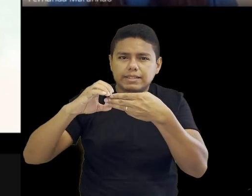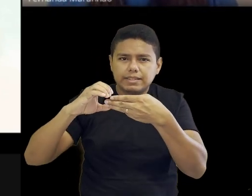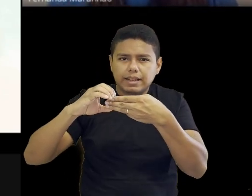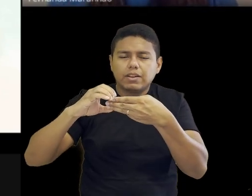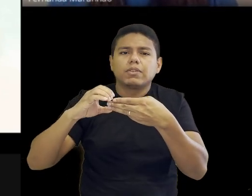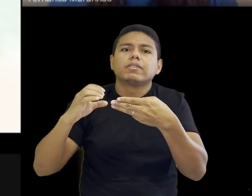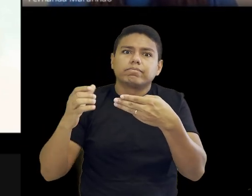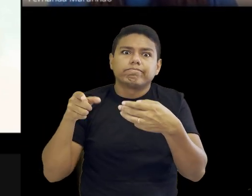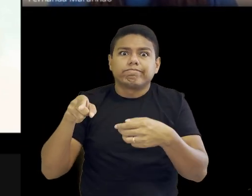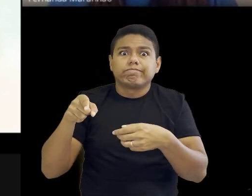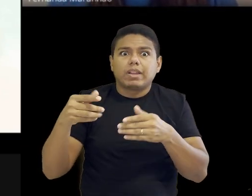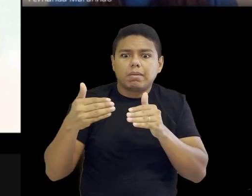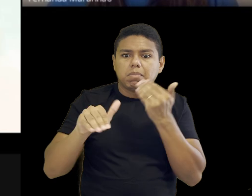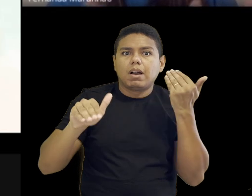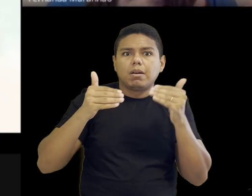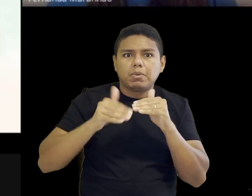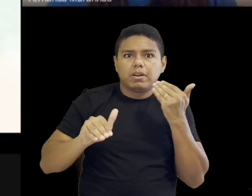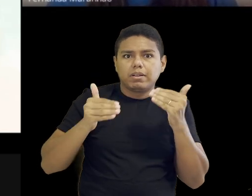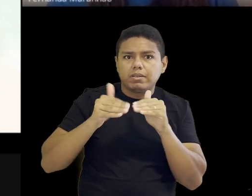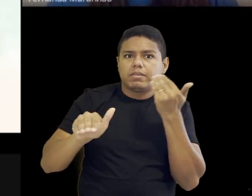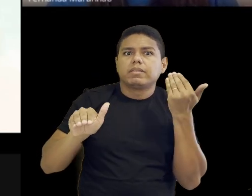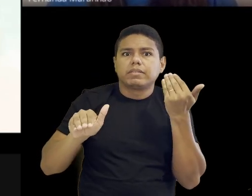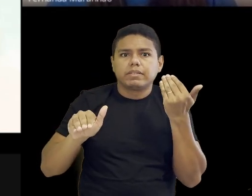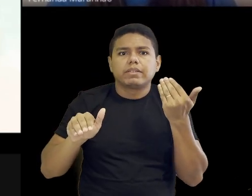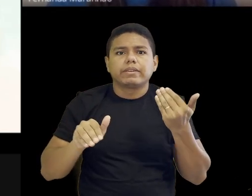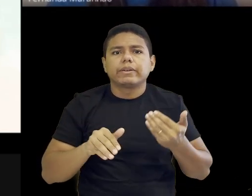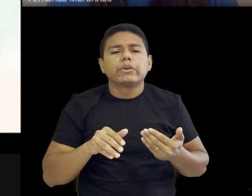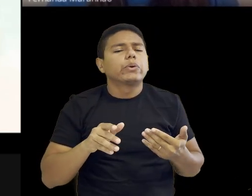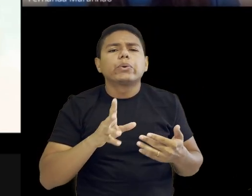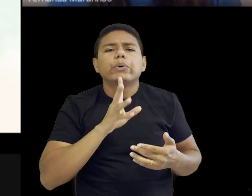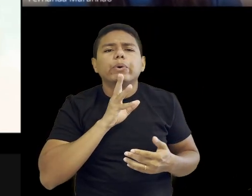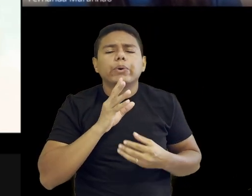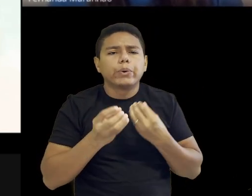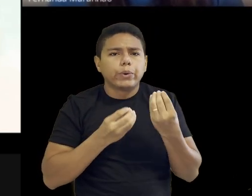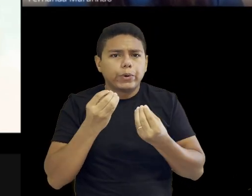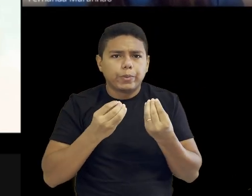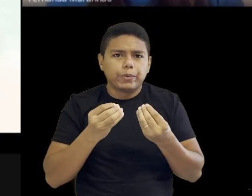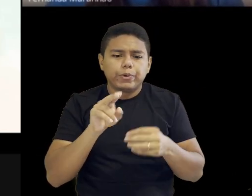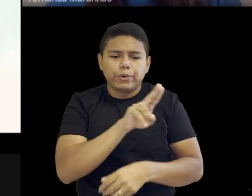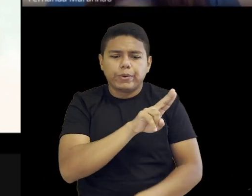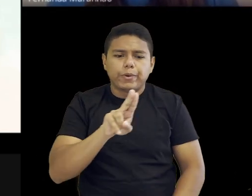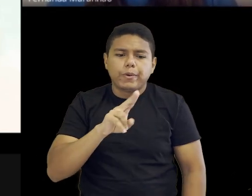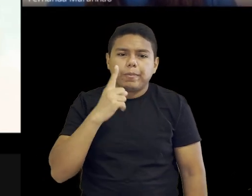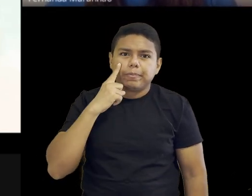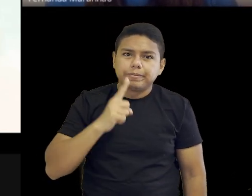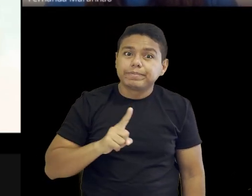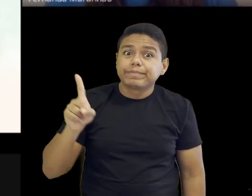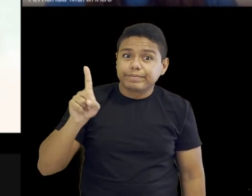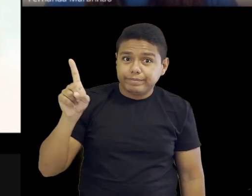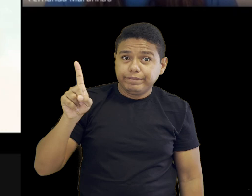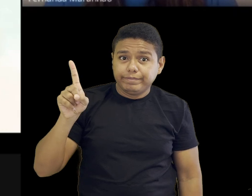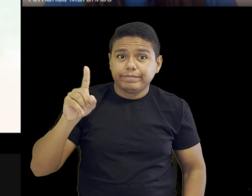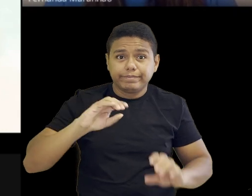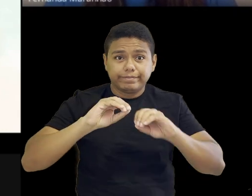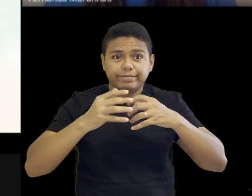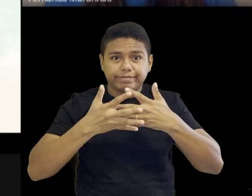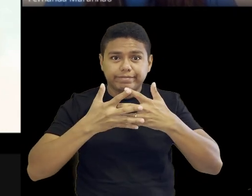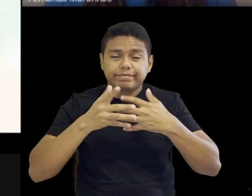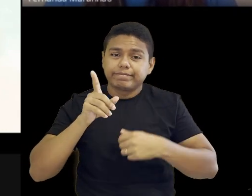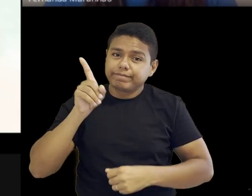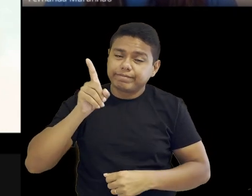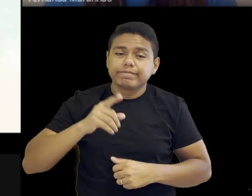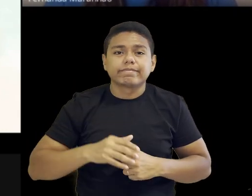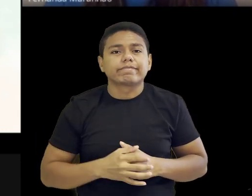células fetais, configurando então a incompatibilidade conhecida como materno-fetal do tipo RH, em que